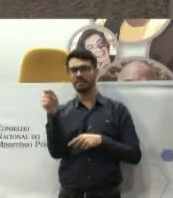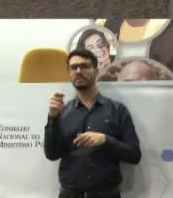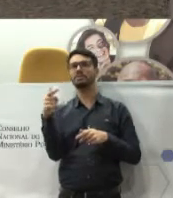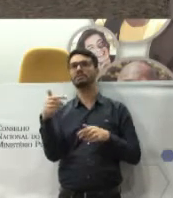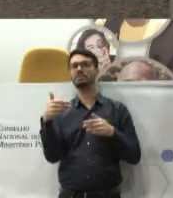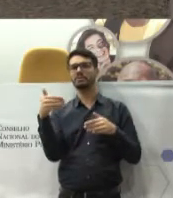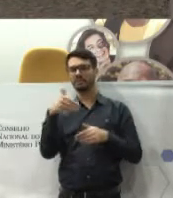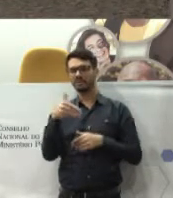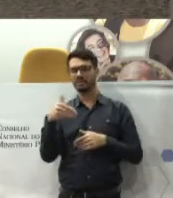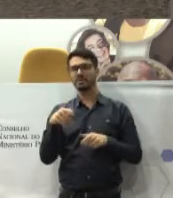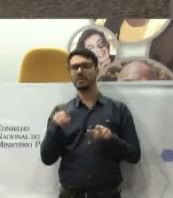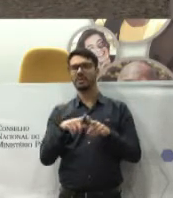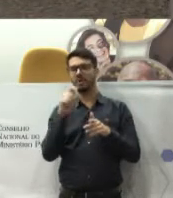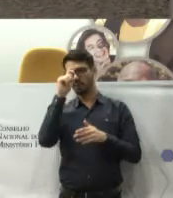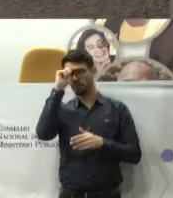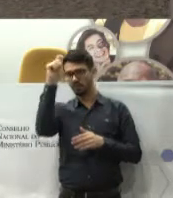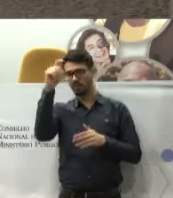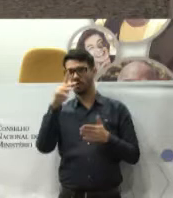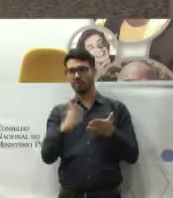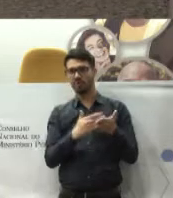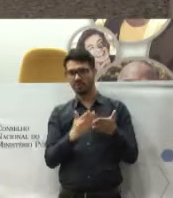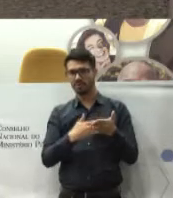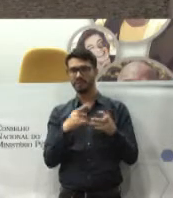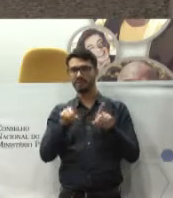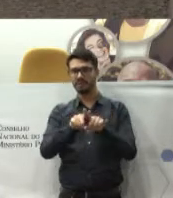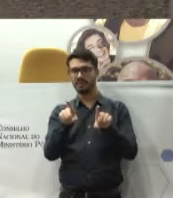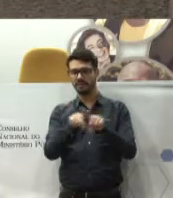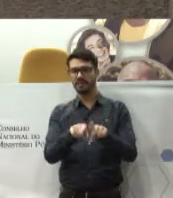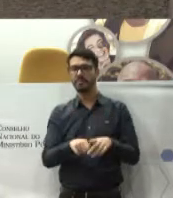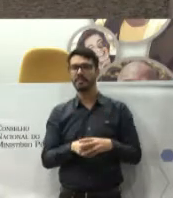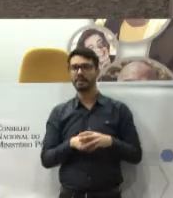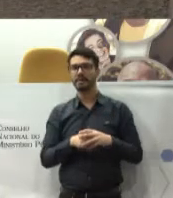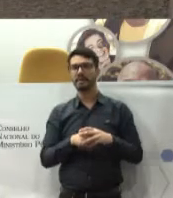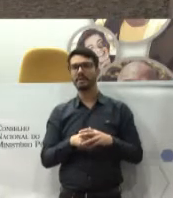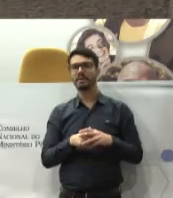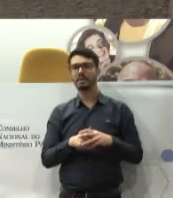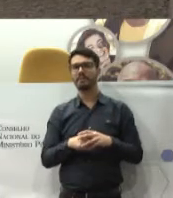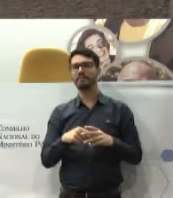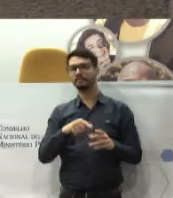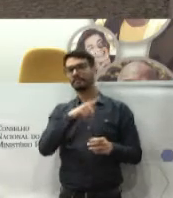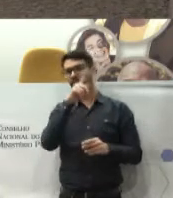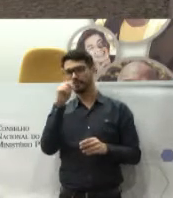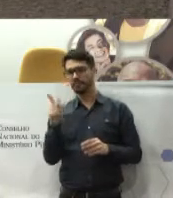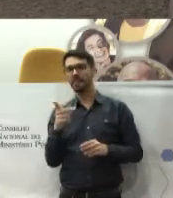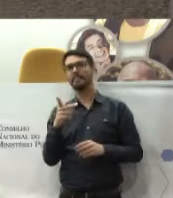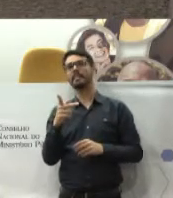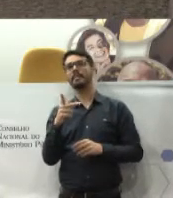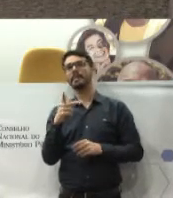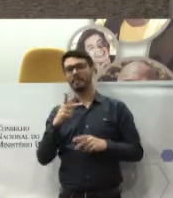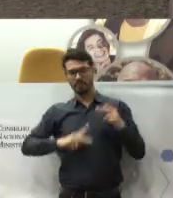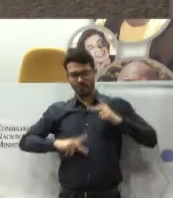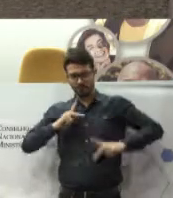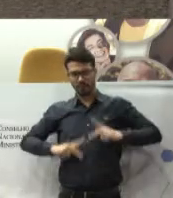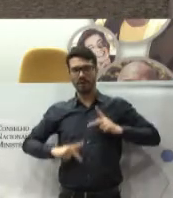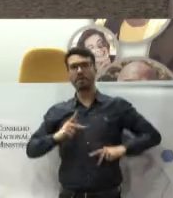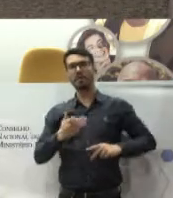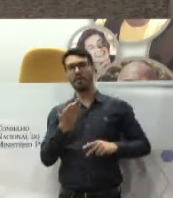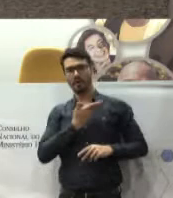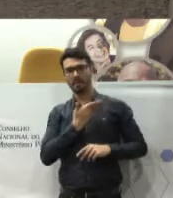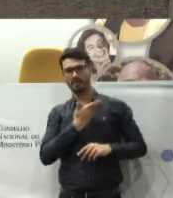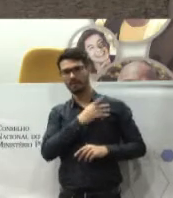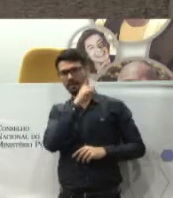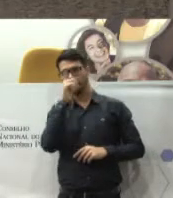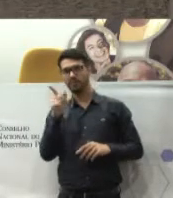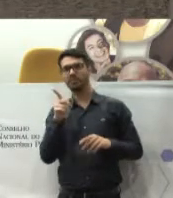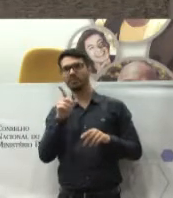autor de livros e artigos jurídicos. E também o Procurador da República, meu amigo, doutor em Direito pela Universidade